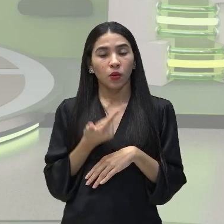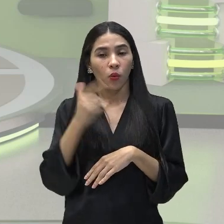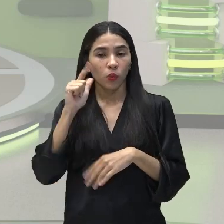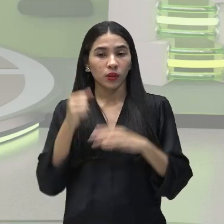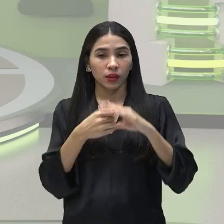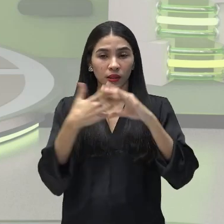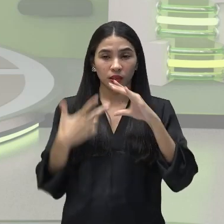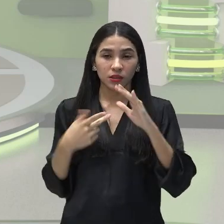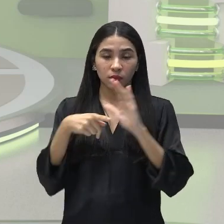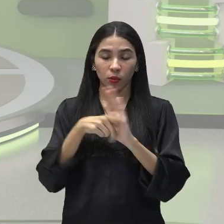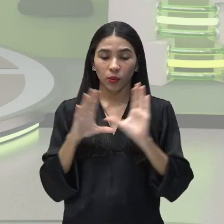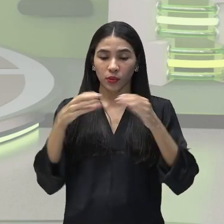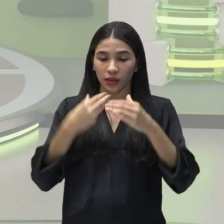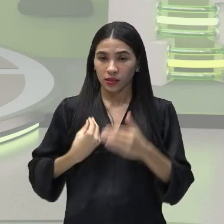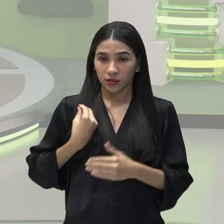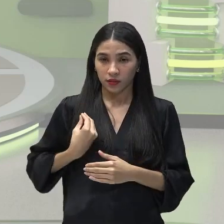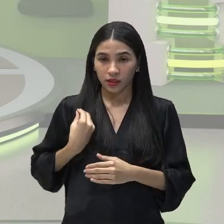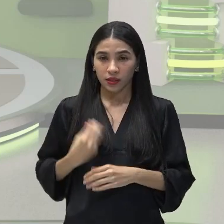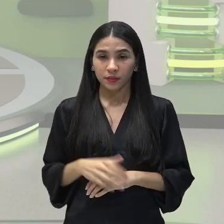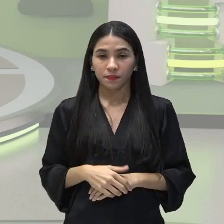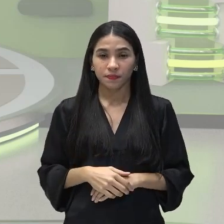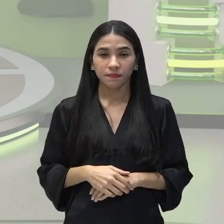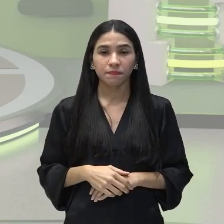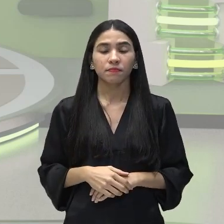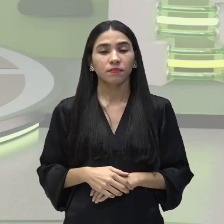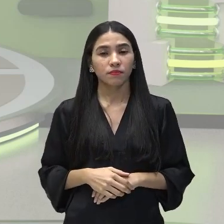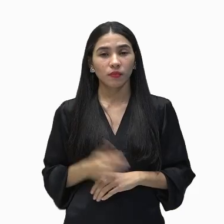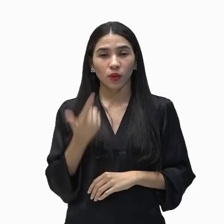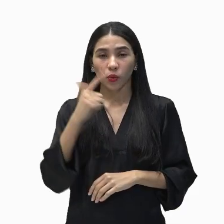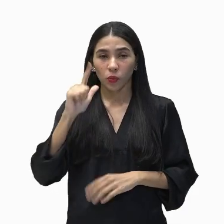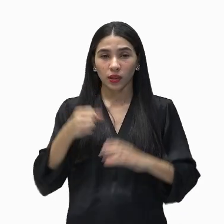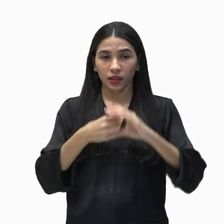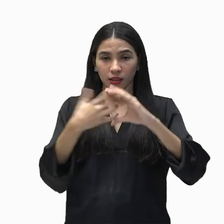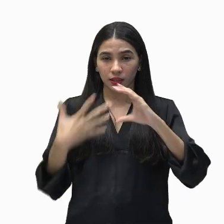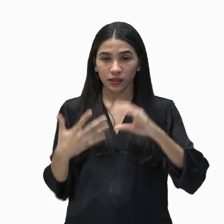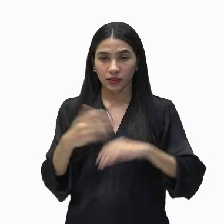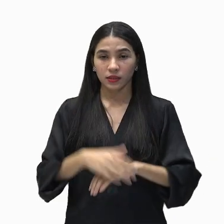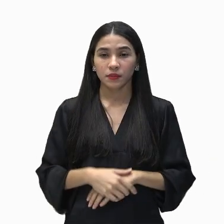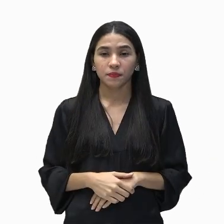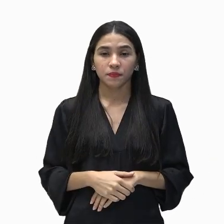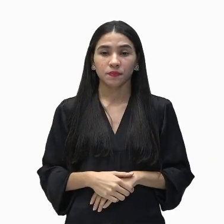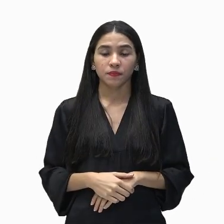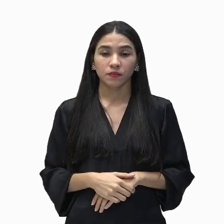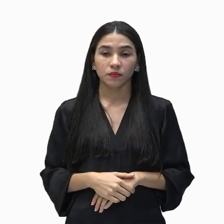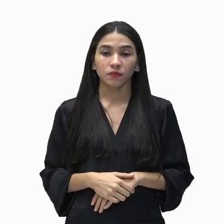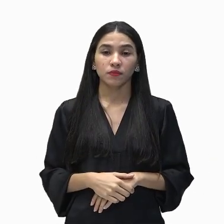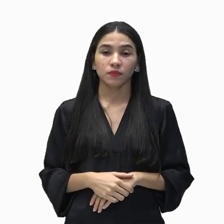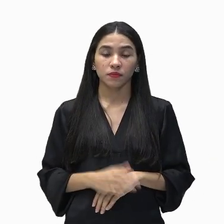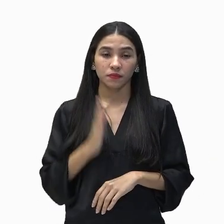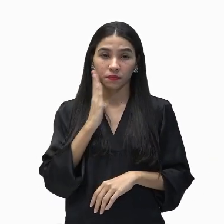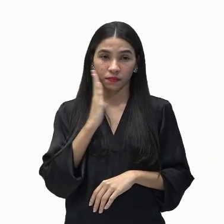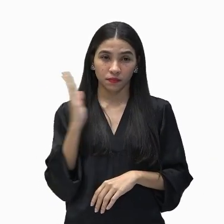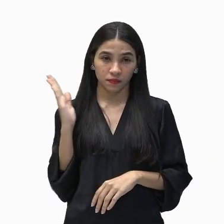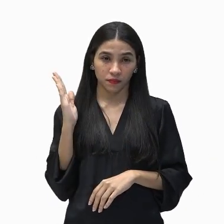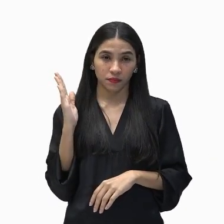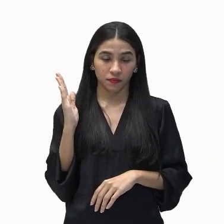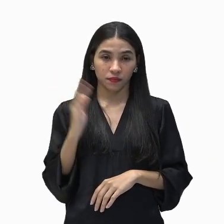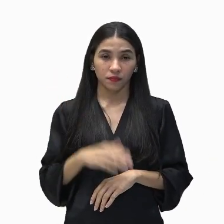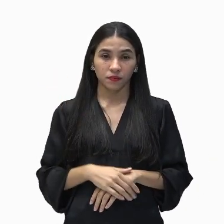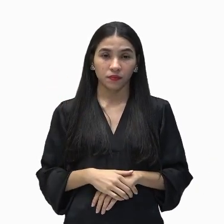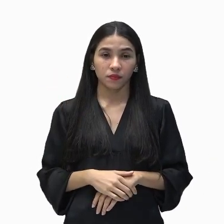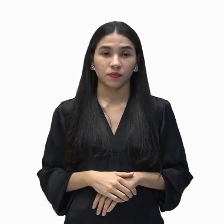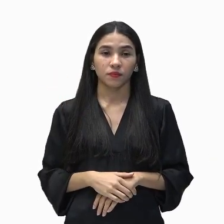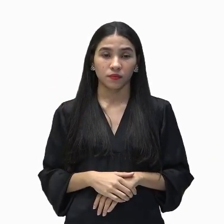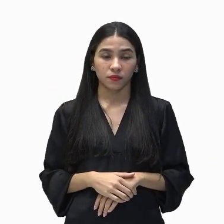característica dos seres vivos. Mas vamos entender também uma outra característica que eu vou exemplificar para vocês, que é a reação